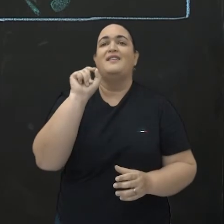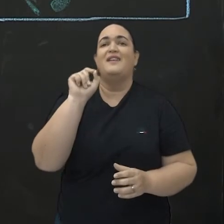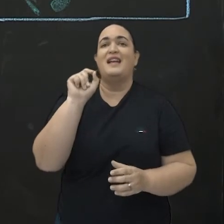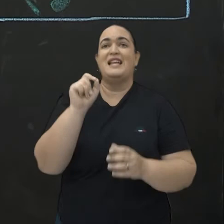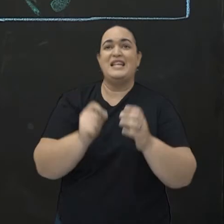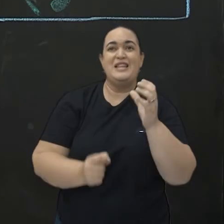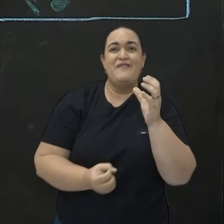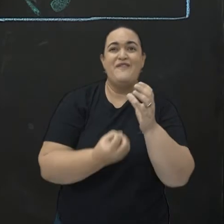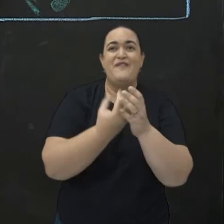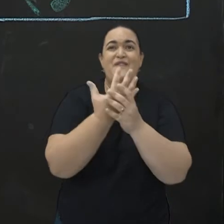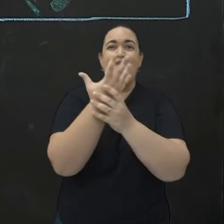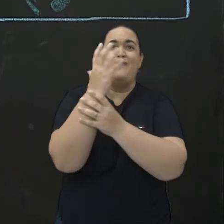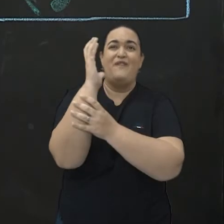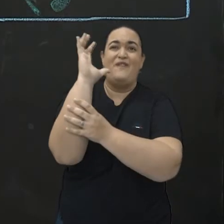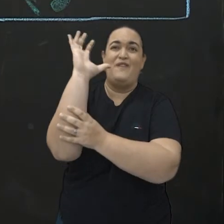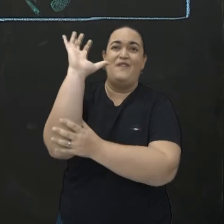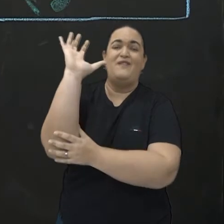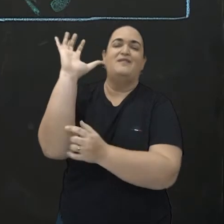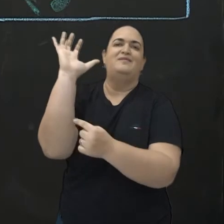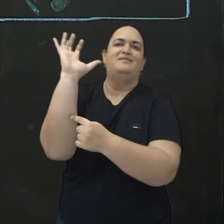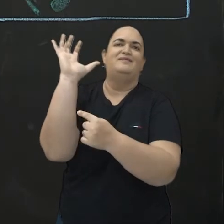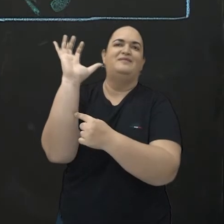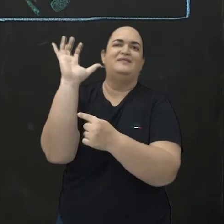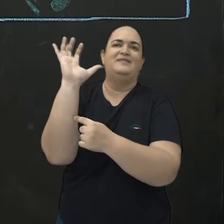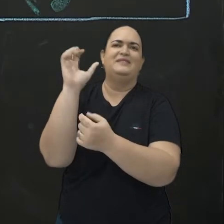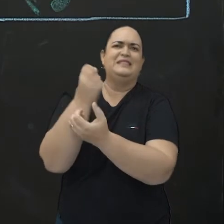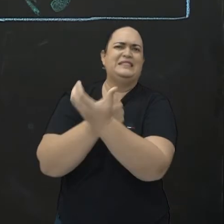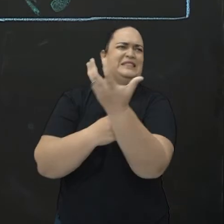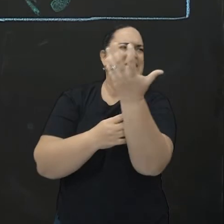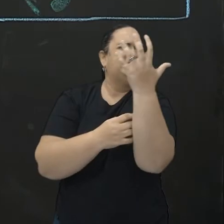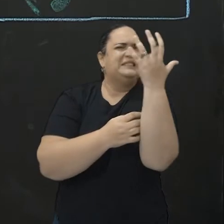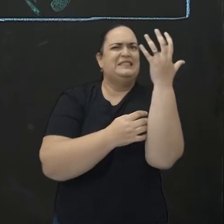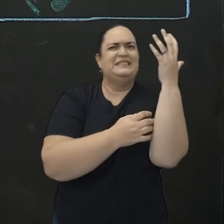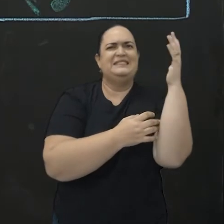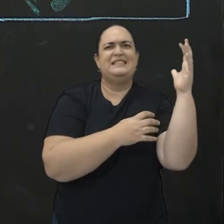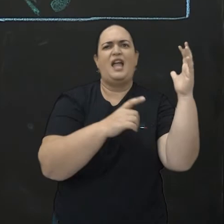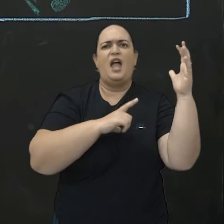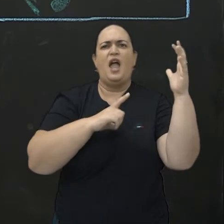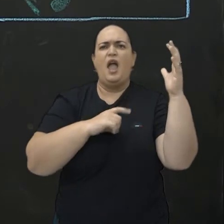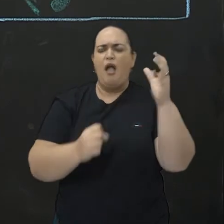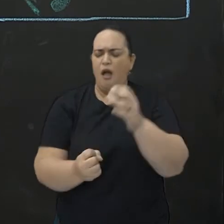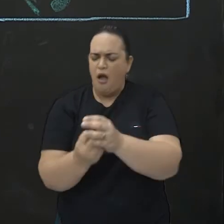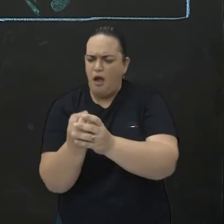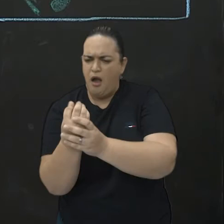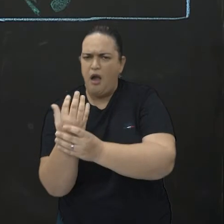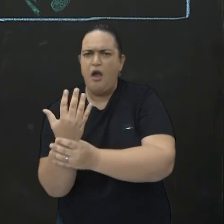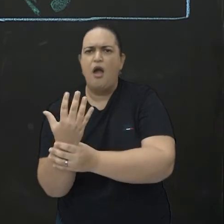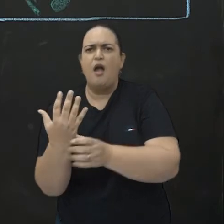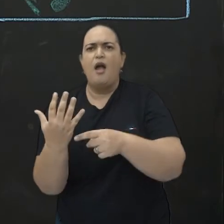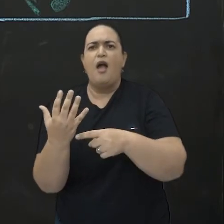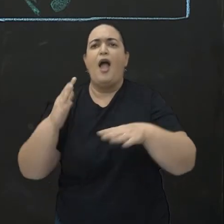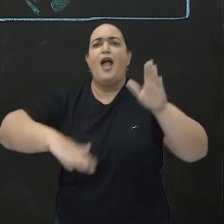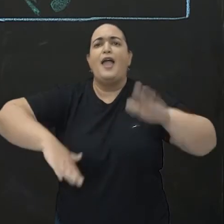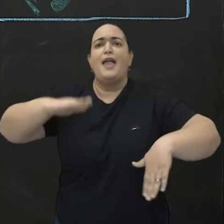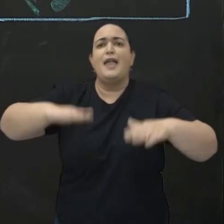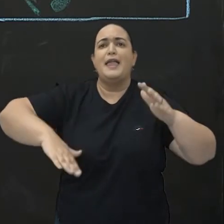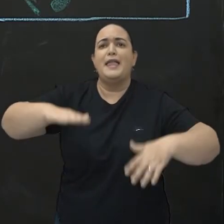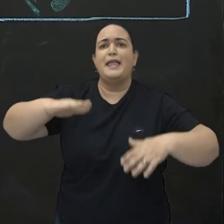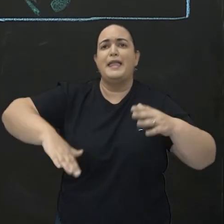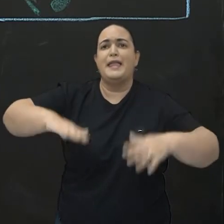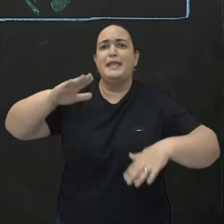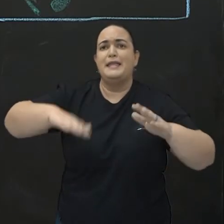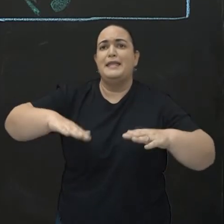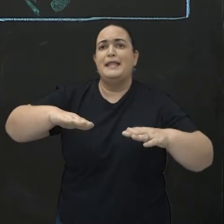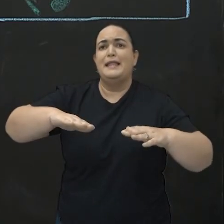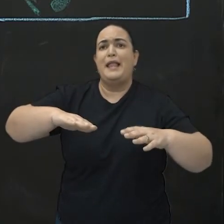florestas temperadas e subtropicais, formadas principalmente aí por aquelas vegetações que acompanham as 4 estações do ano, onde